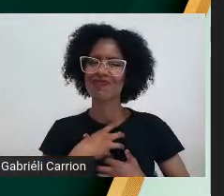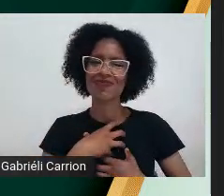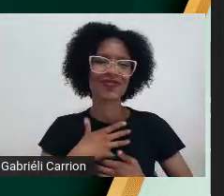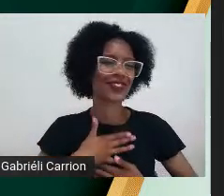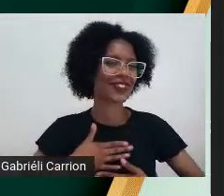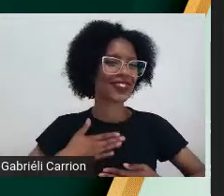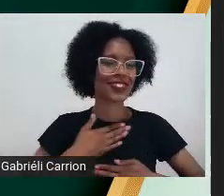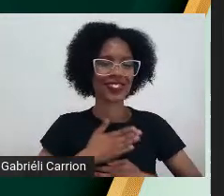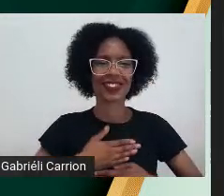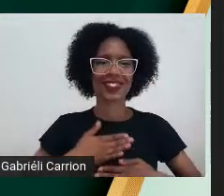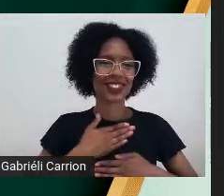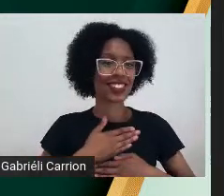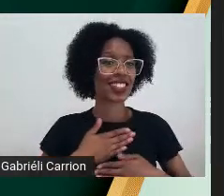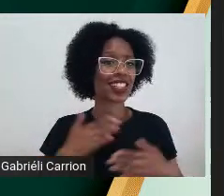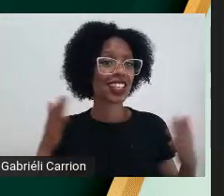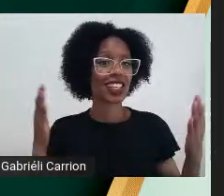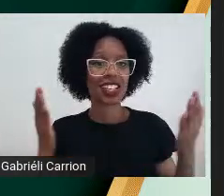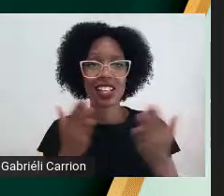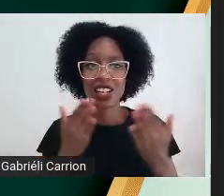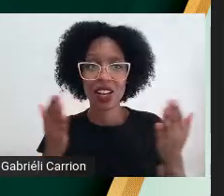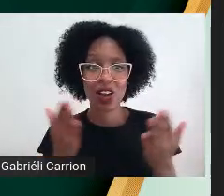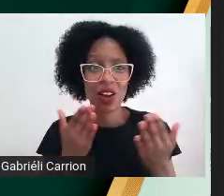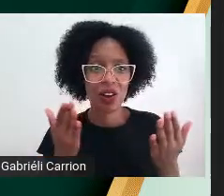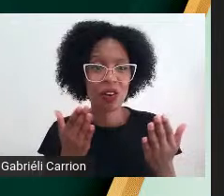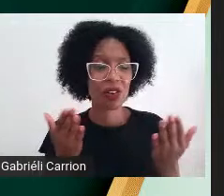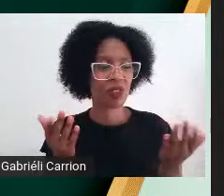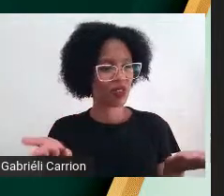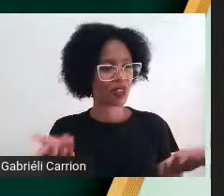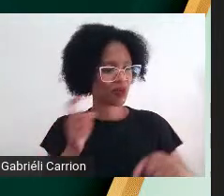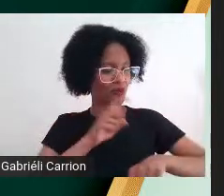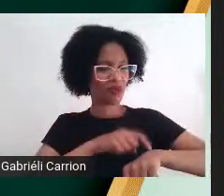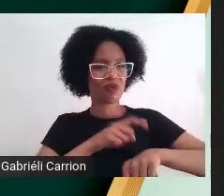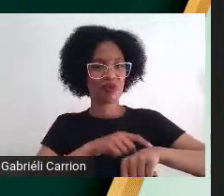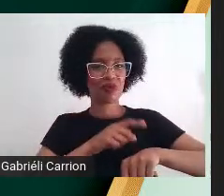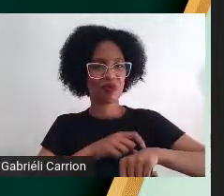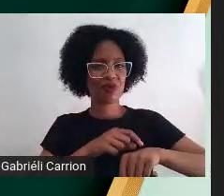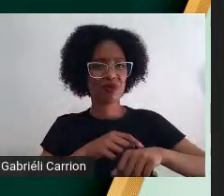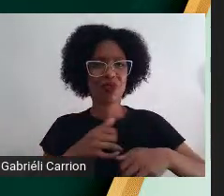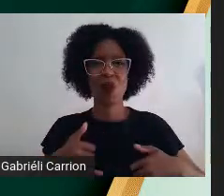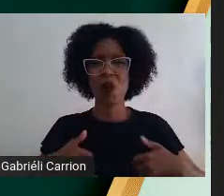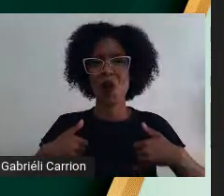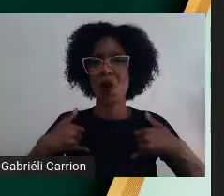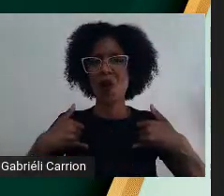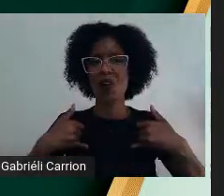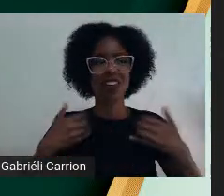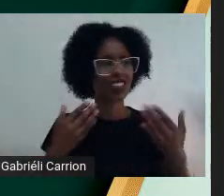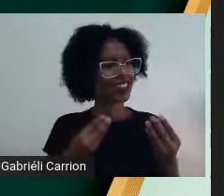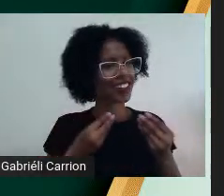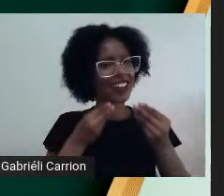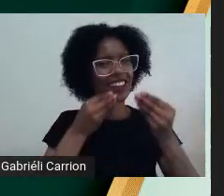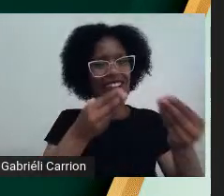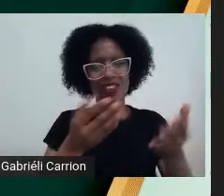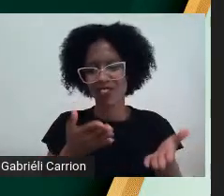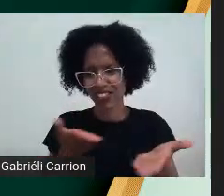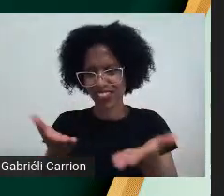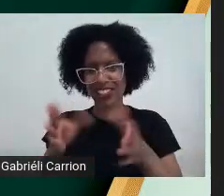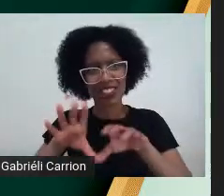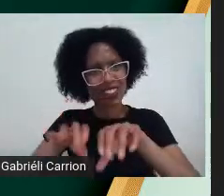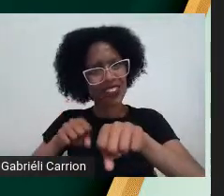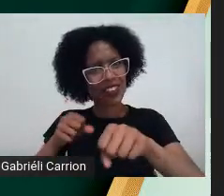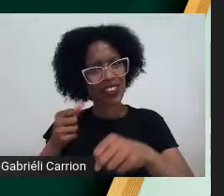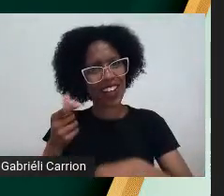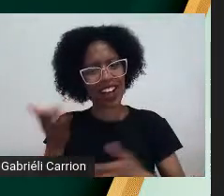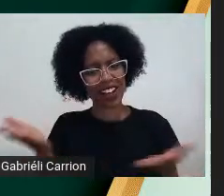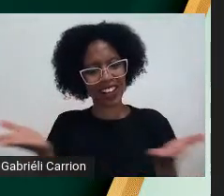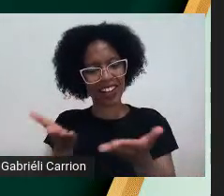satisfação que partilho desse importante ato com vocês, ter a honra de entregar à sociedade estes